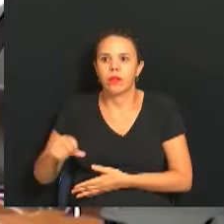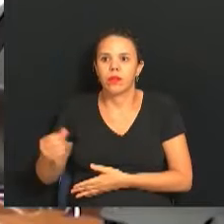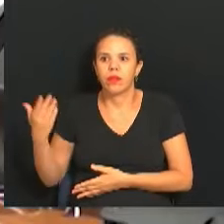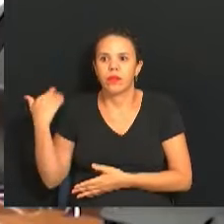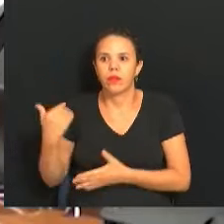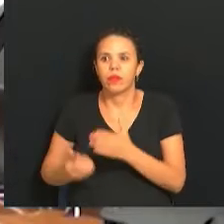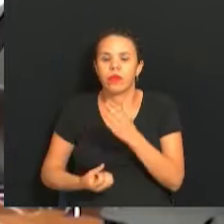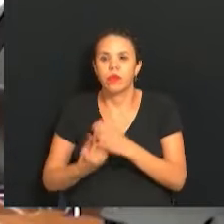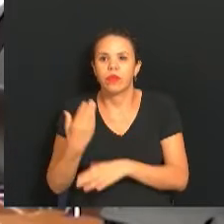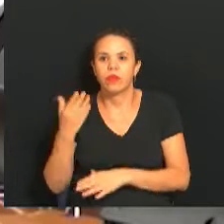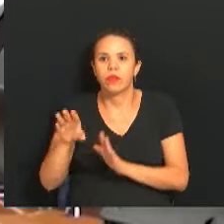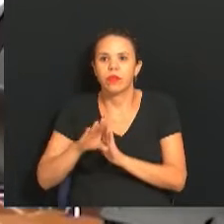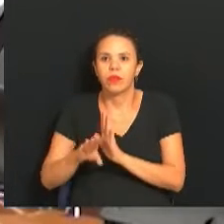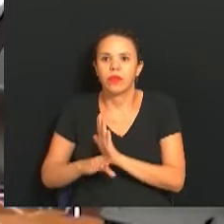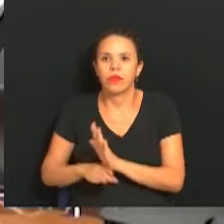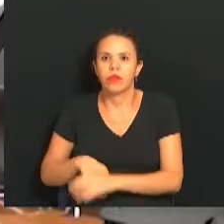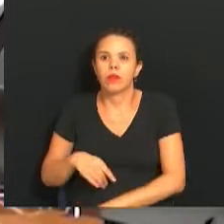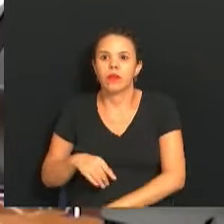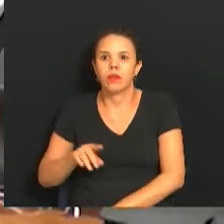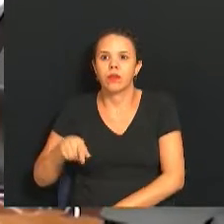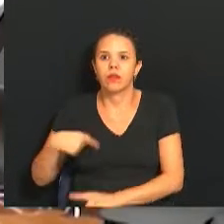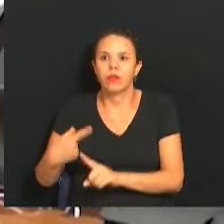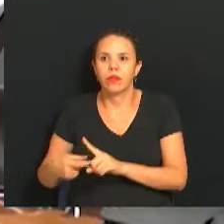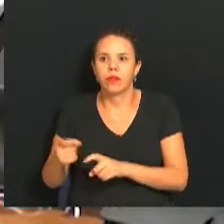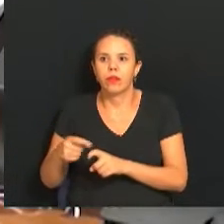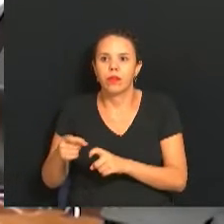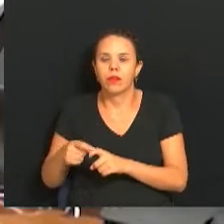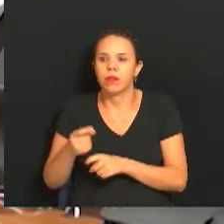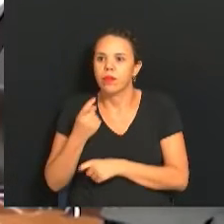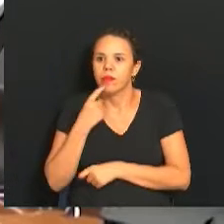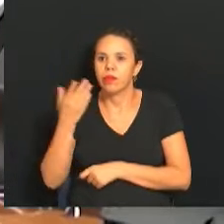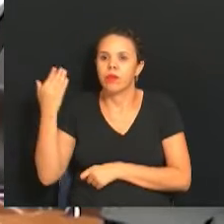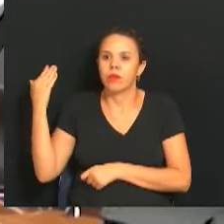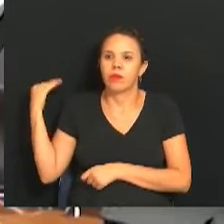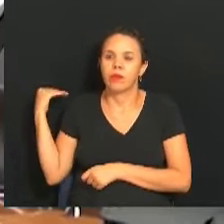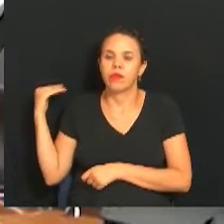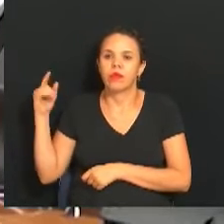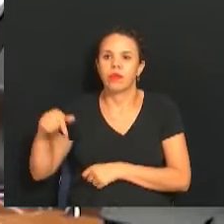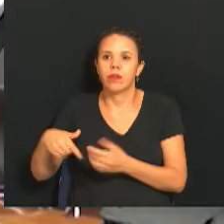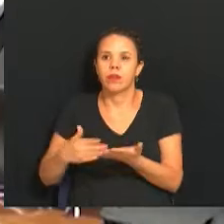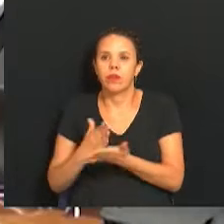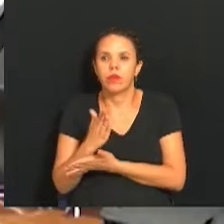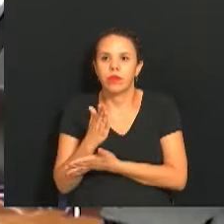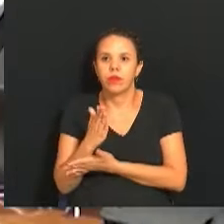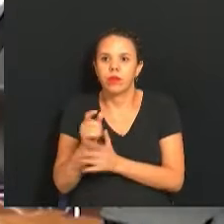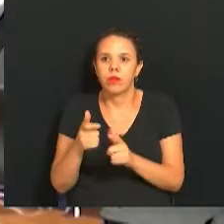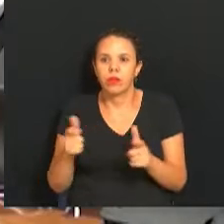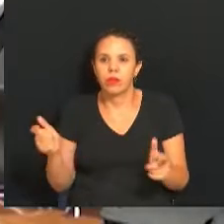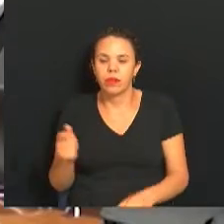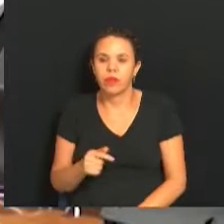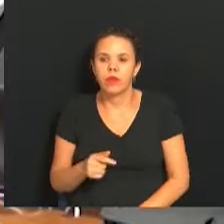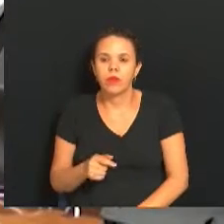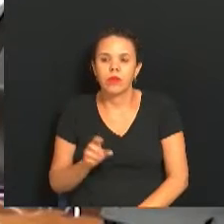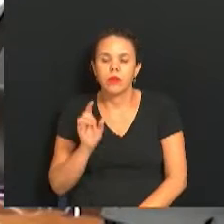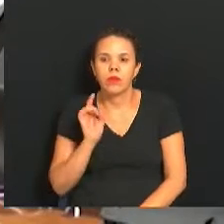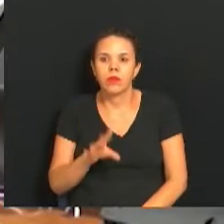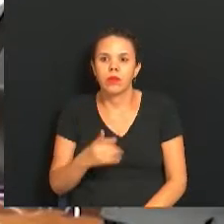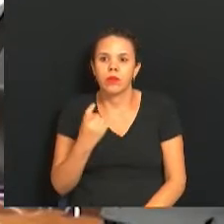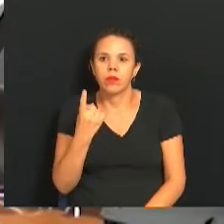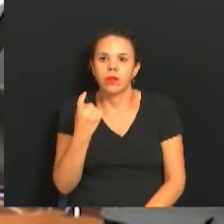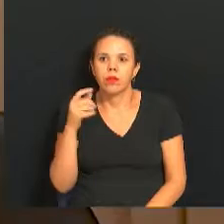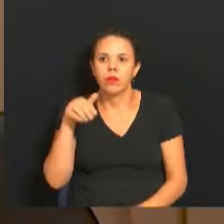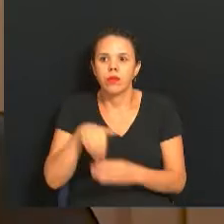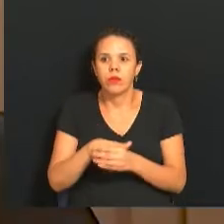criou o programa Mais Médicos Campineiro. Na época, a matéria foi aprovada pela maioria e apenas um único voto